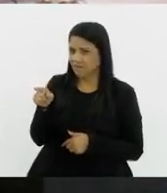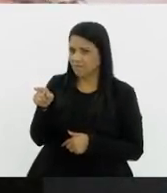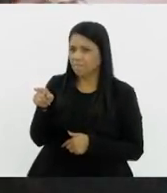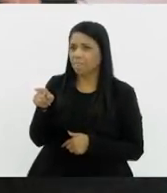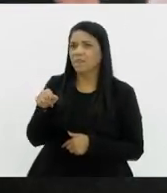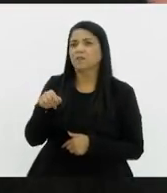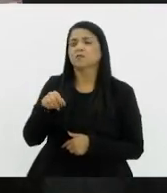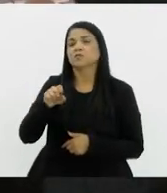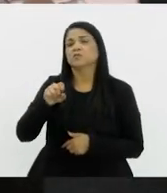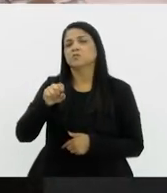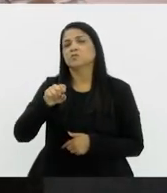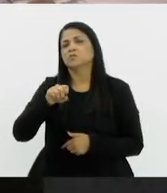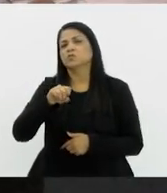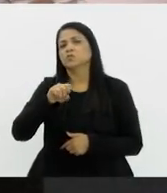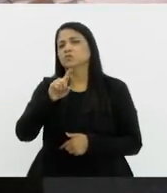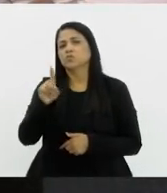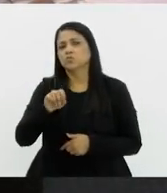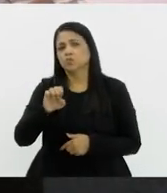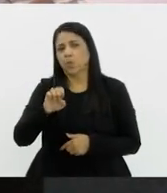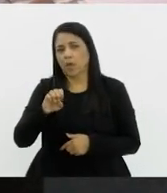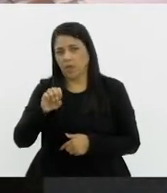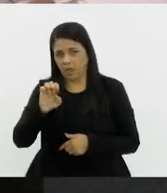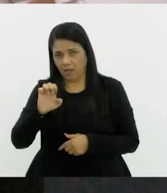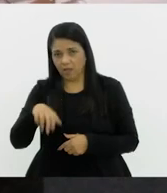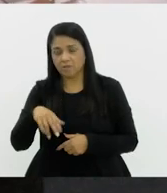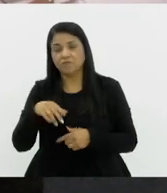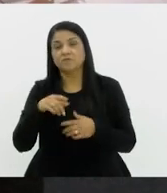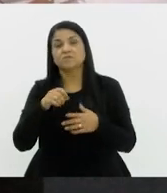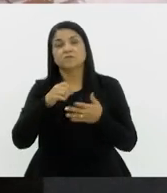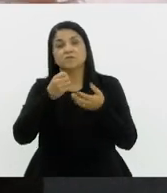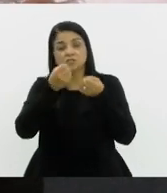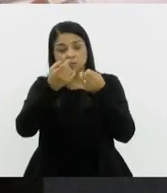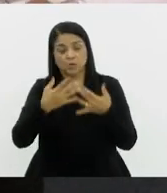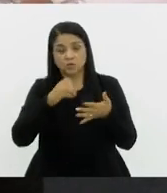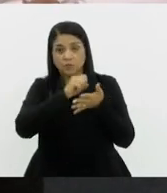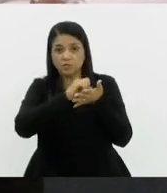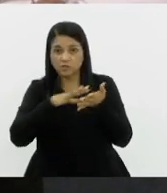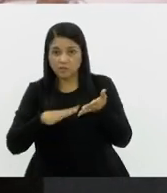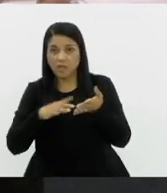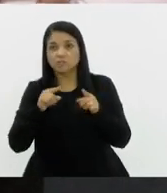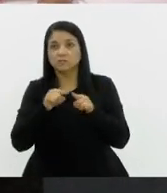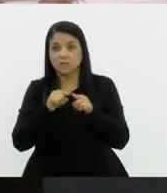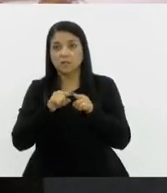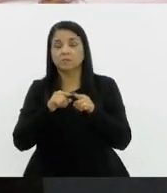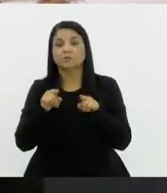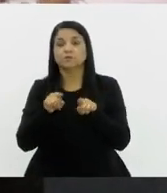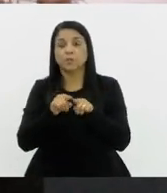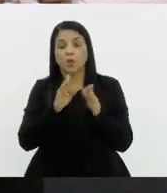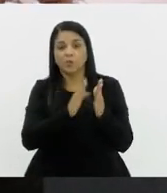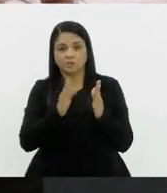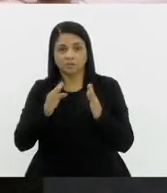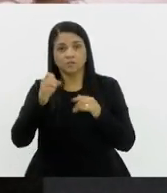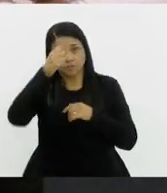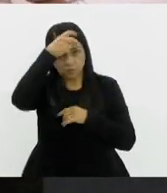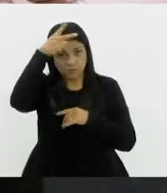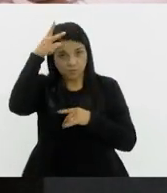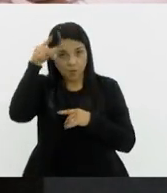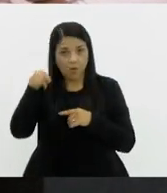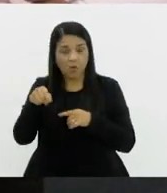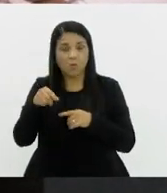Zoen que falou, a questão das atividades. A gente tem um zoneamento municipal, mas ele só é usado